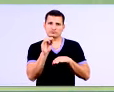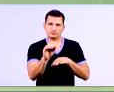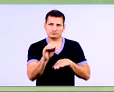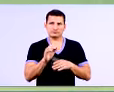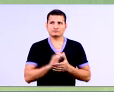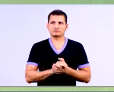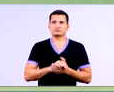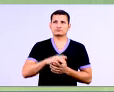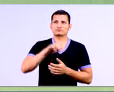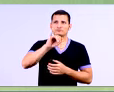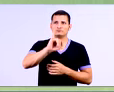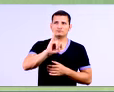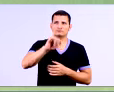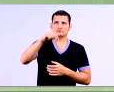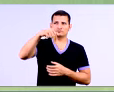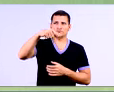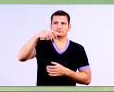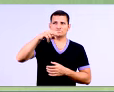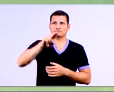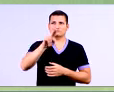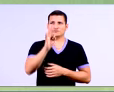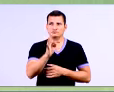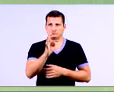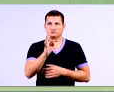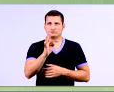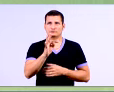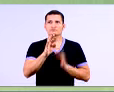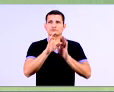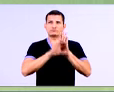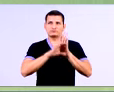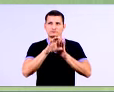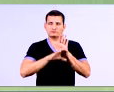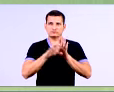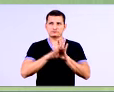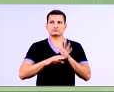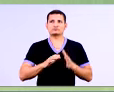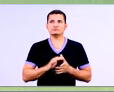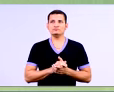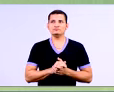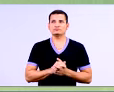O input, que foi o que nós acabamos de conceituar, ele